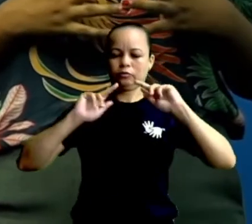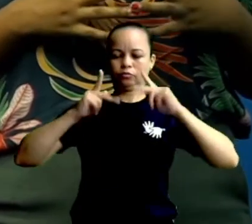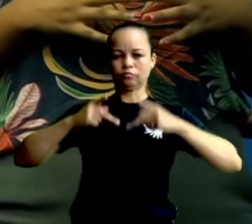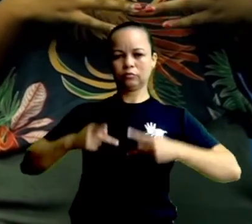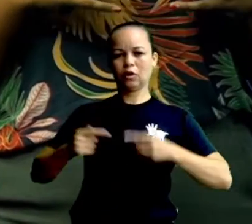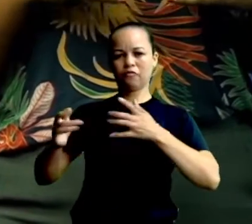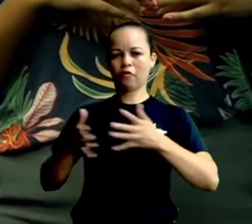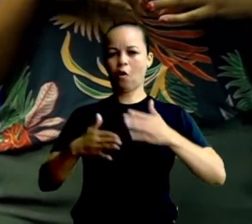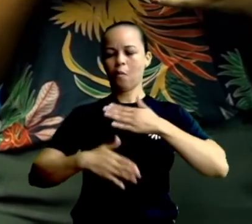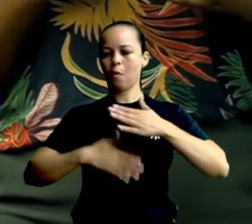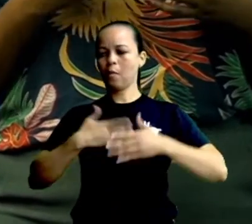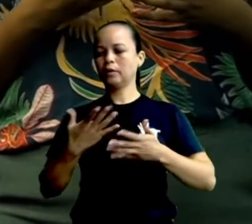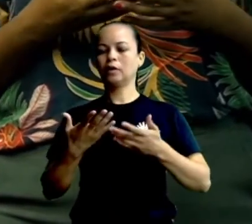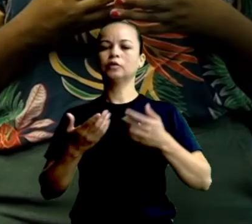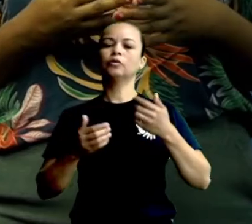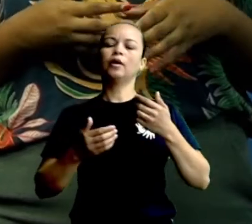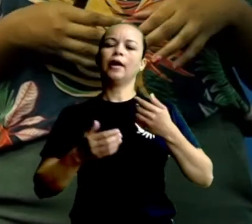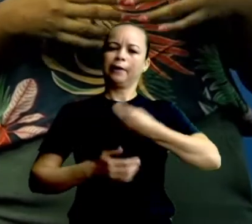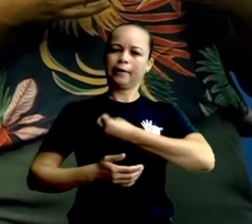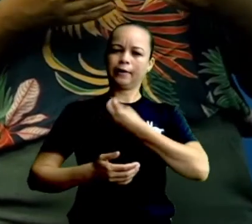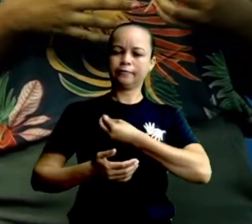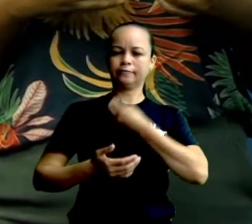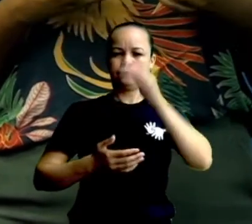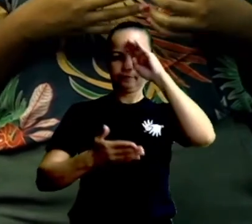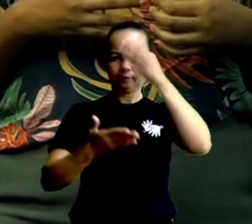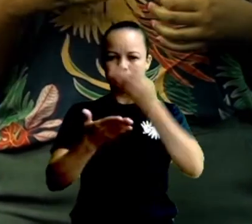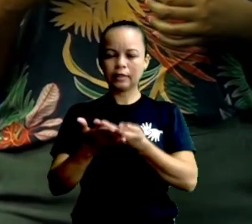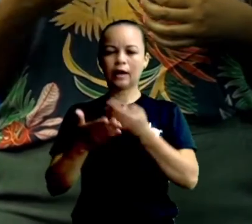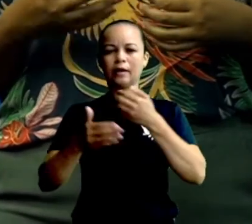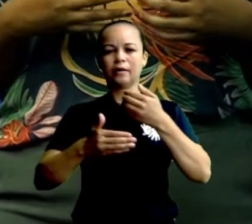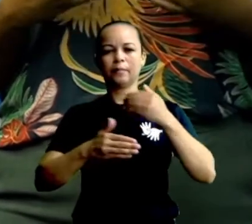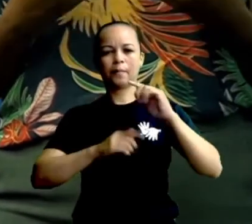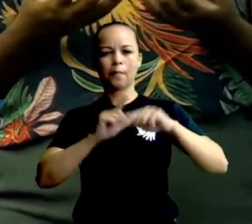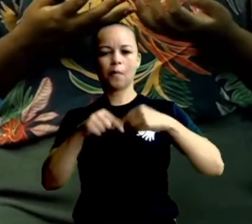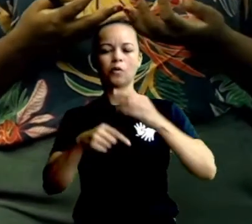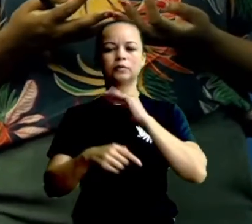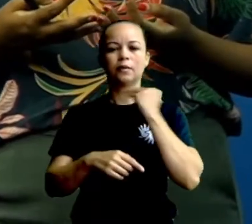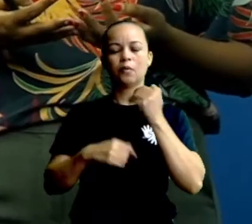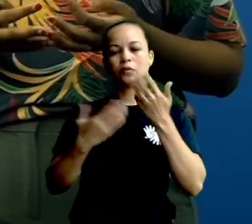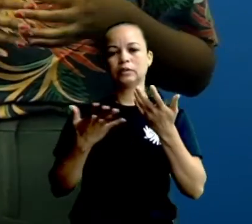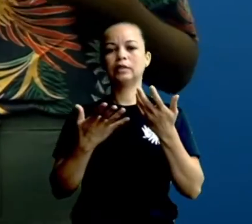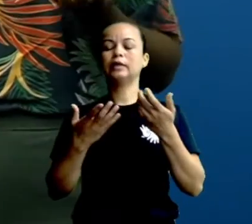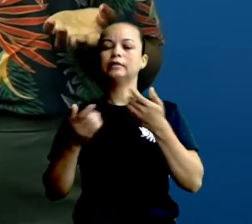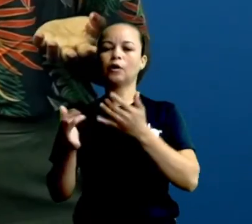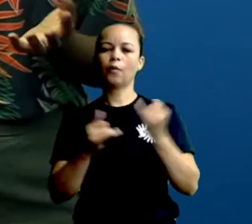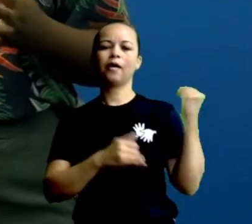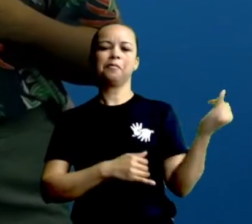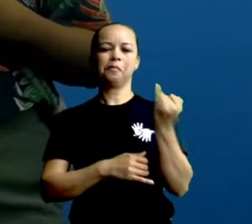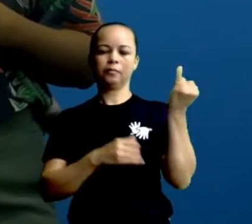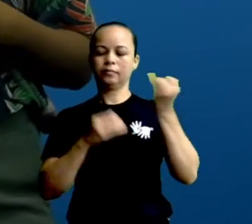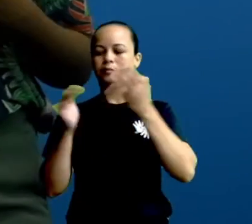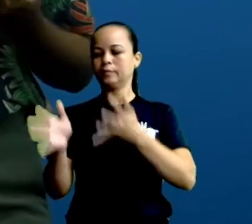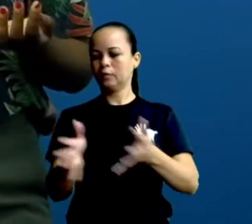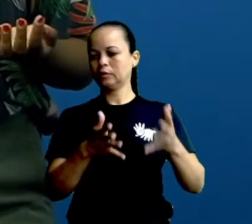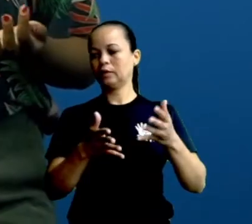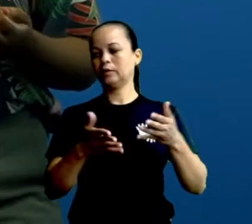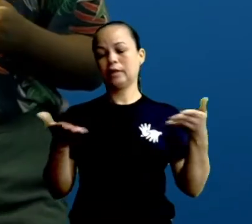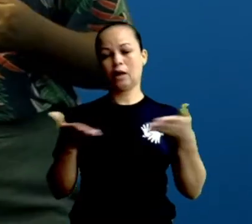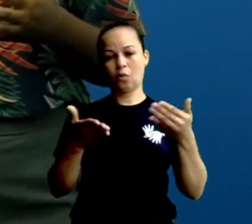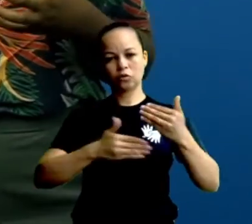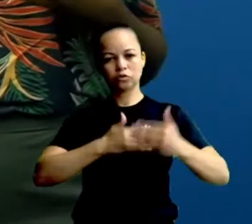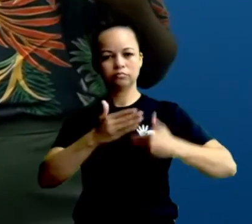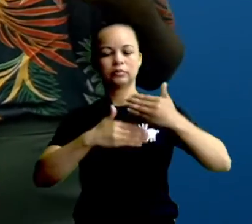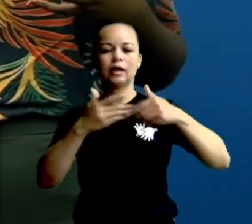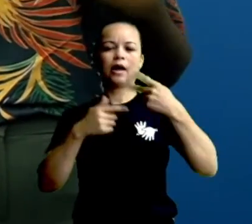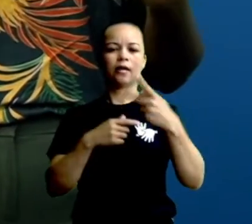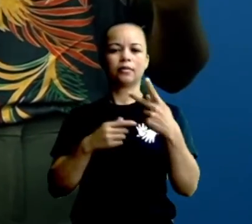Eles acreditavam na vida após a morte e, por isso, ritos funerários eram muito importantes. E até hoje a gente também carrega